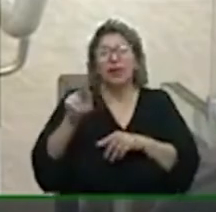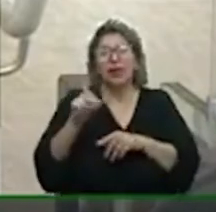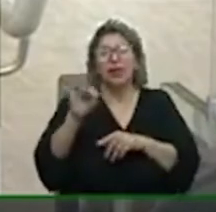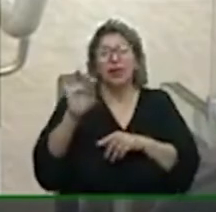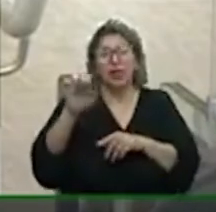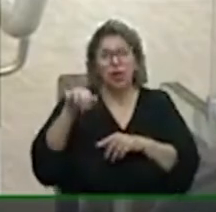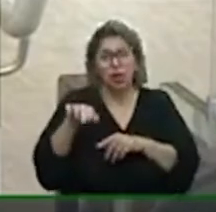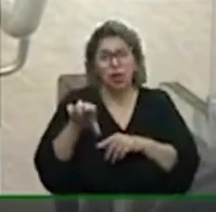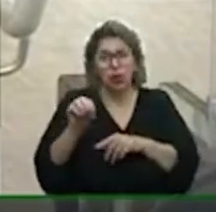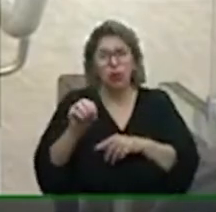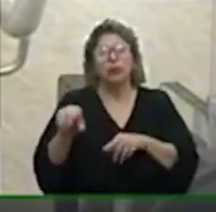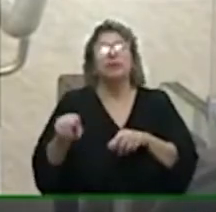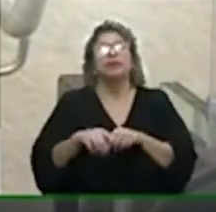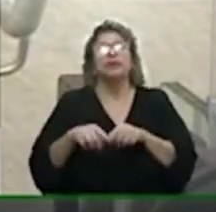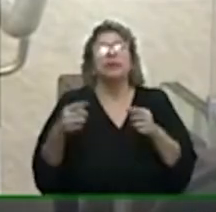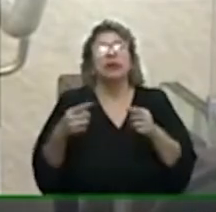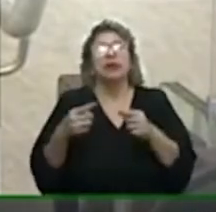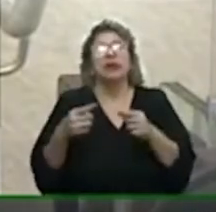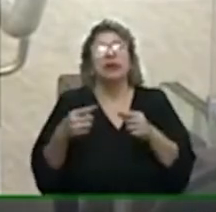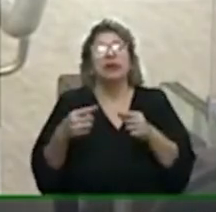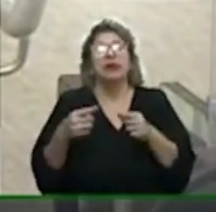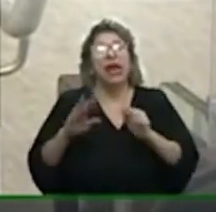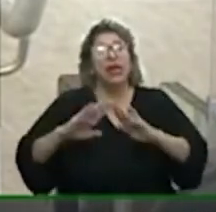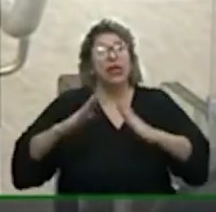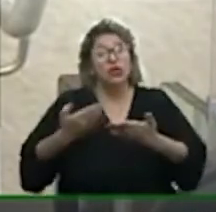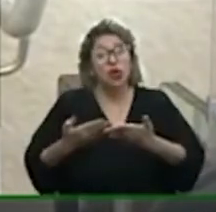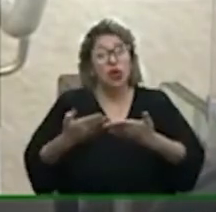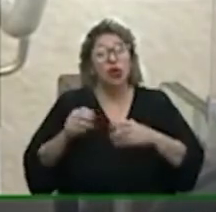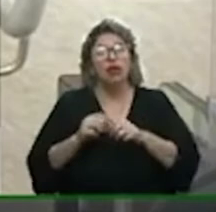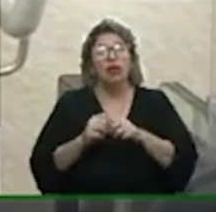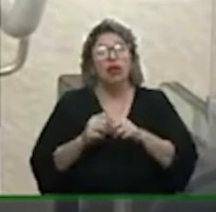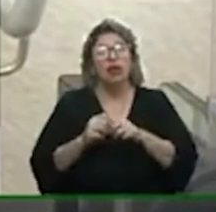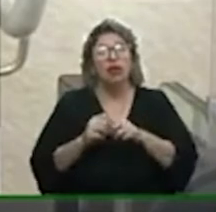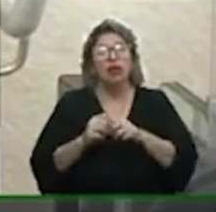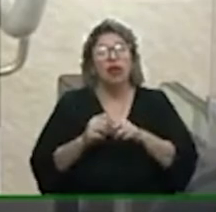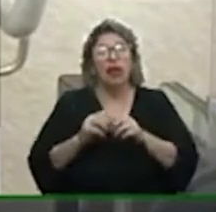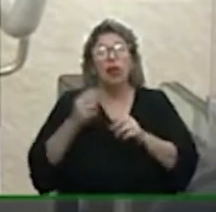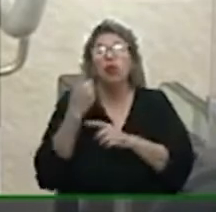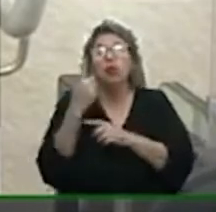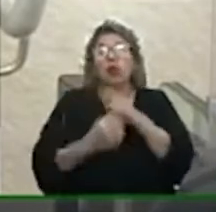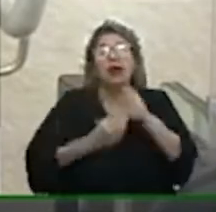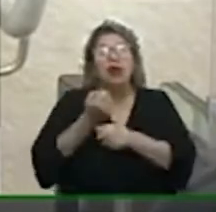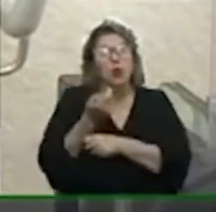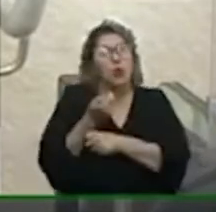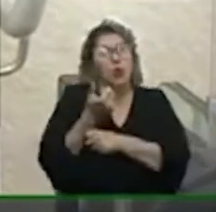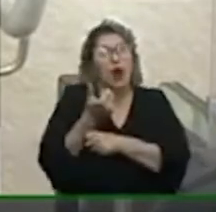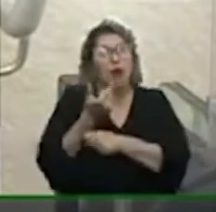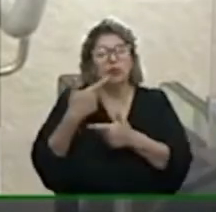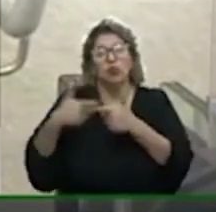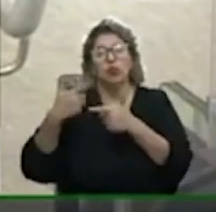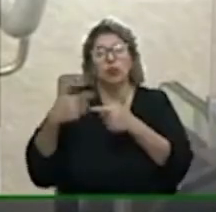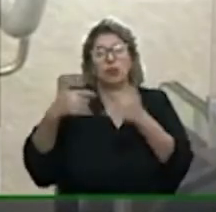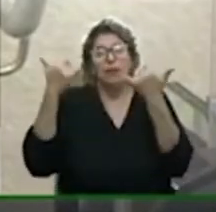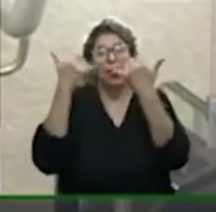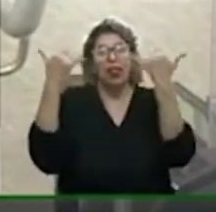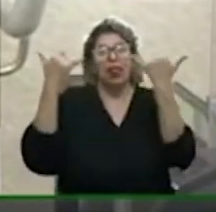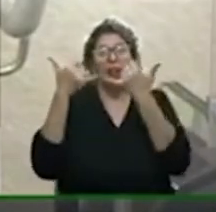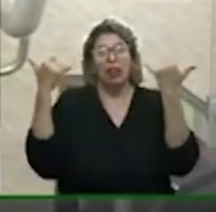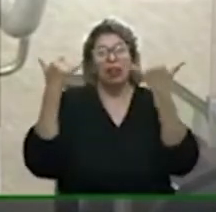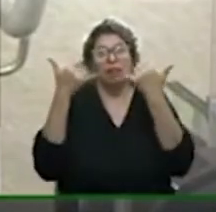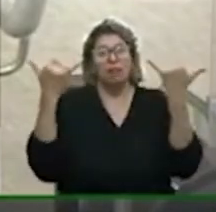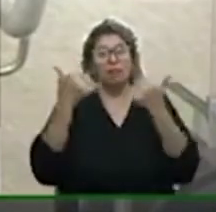Machado lá de São Luiz Gonzaga gente A escola está quase um ano com problemas de